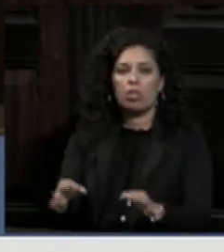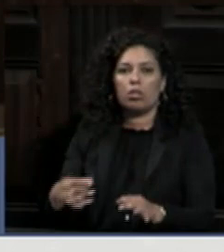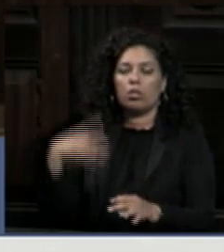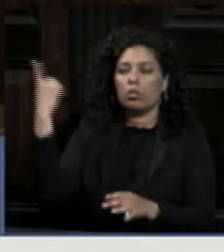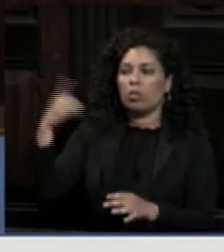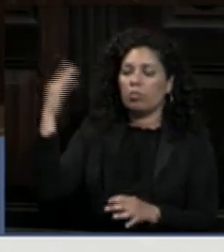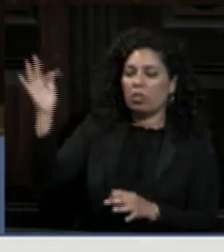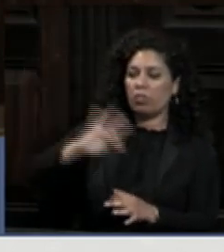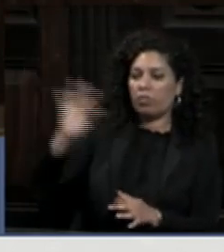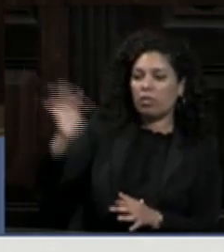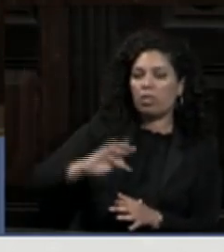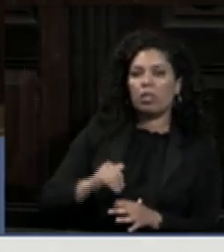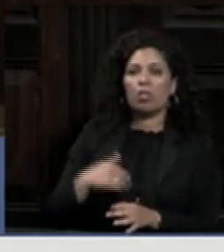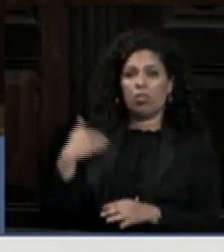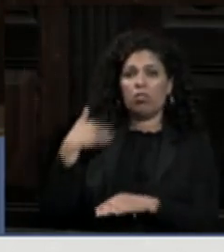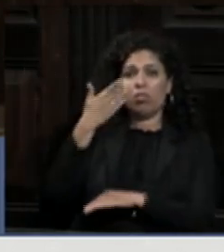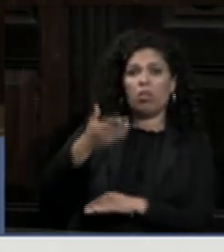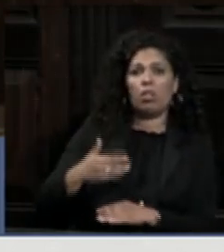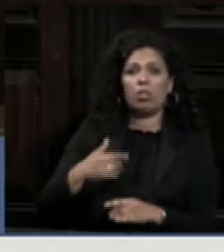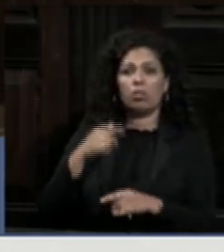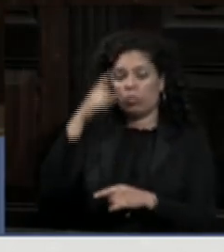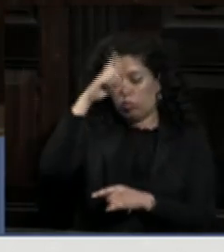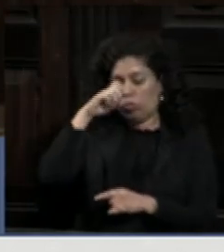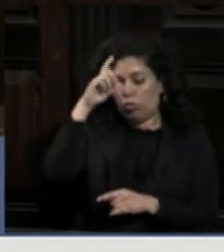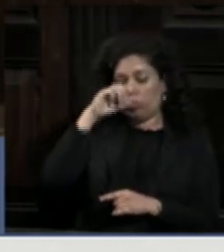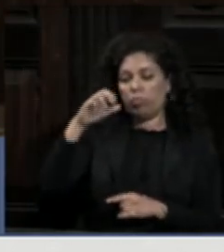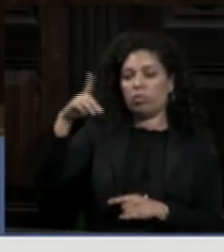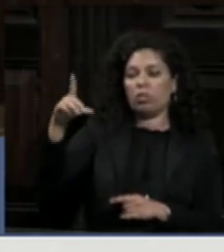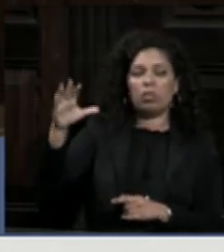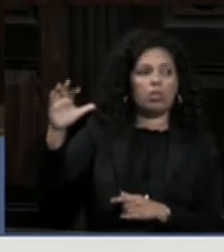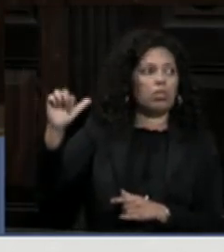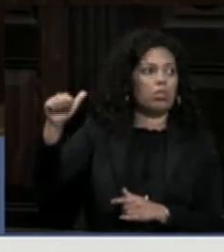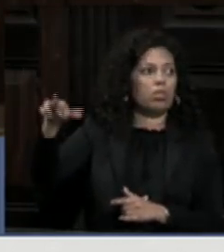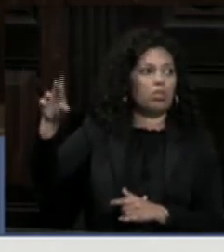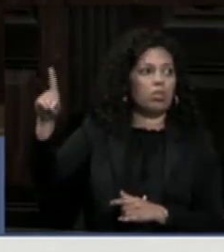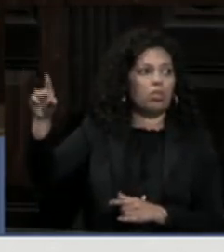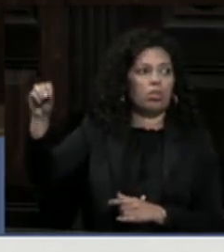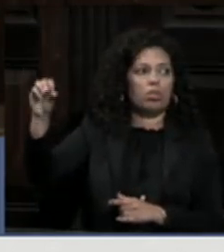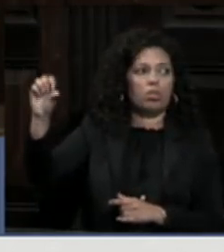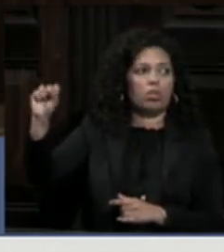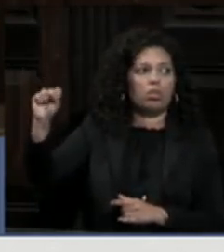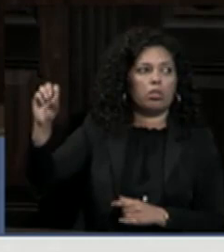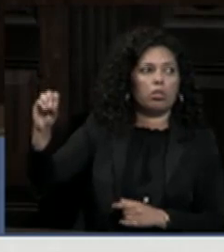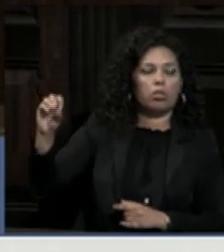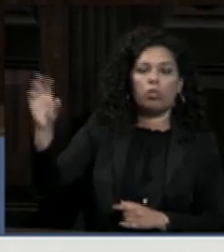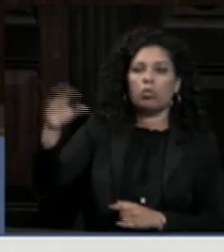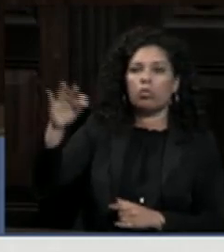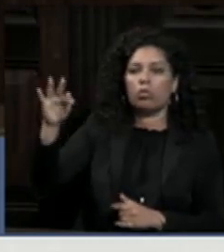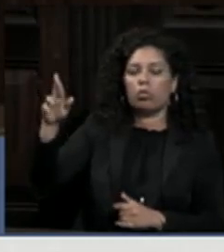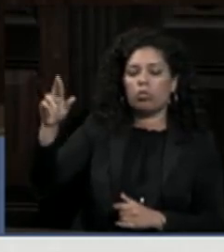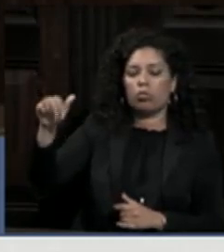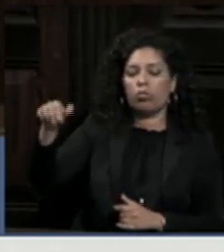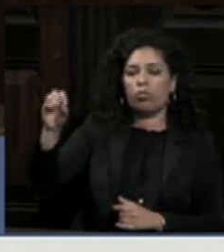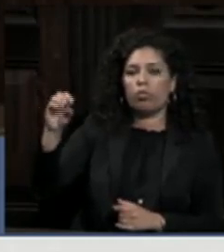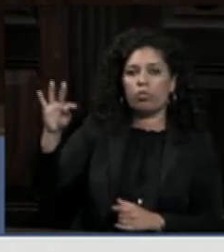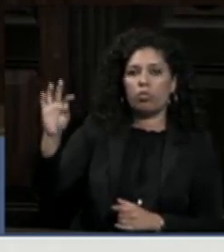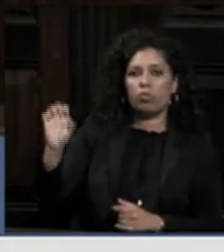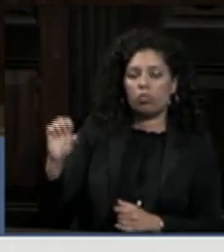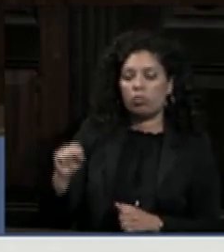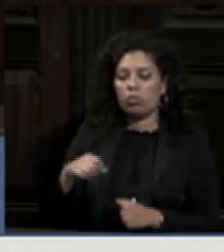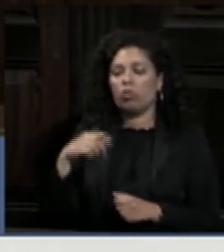por exemplo do hospital cardoso fontes o hospital federal está abandonado precisamos que os candidatos a deputado